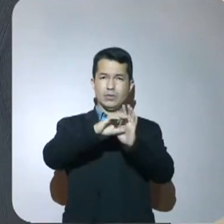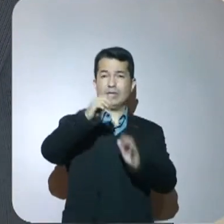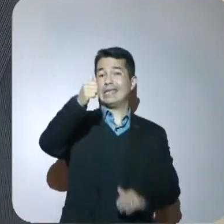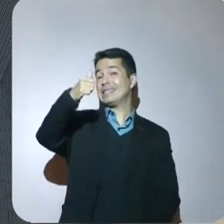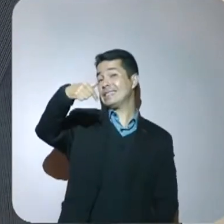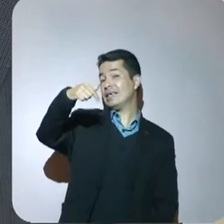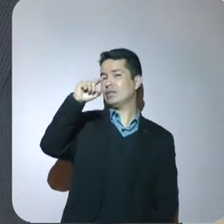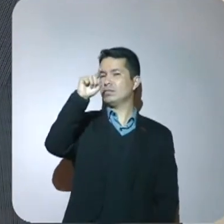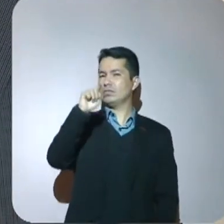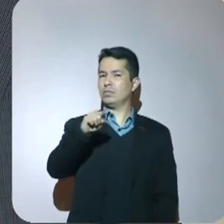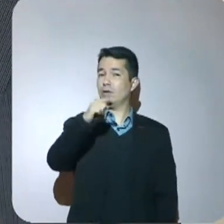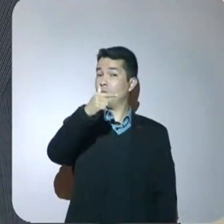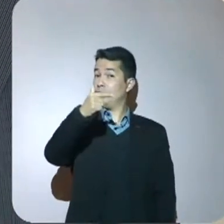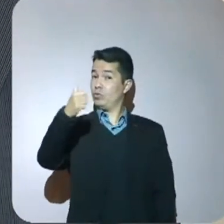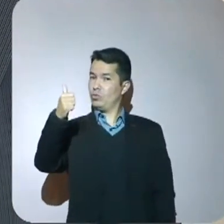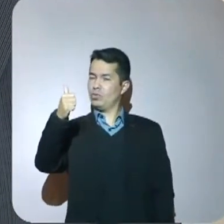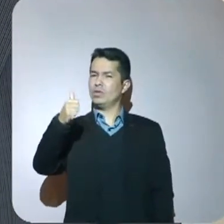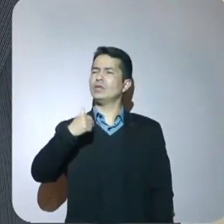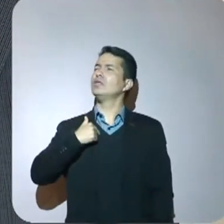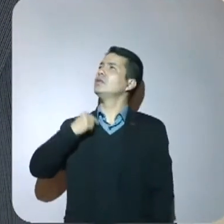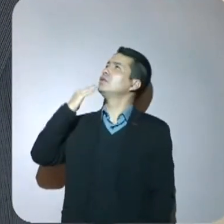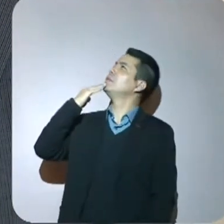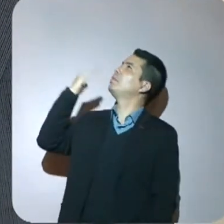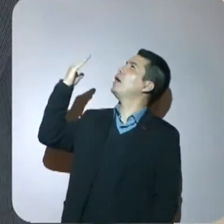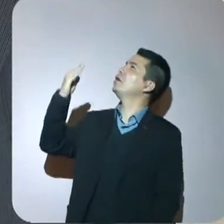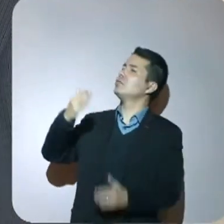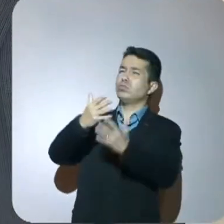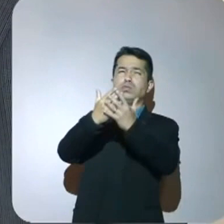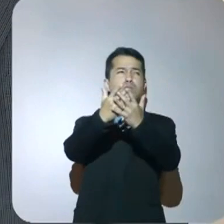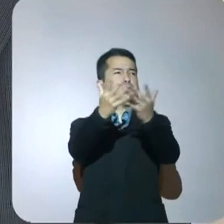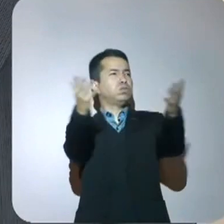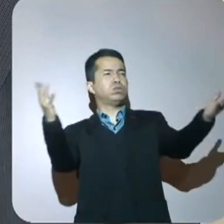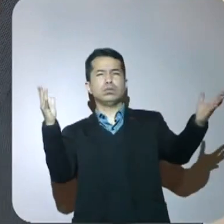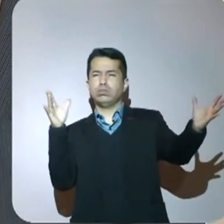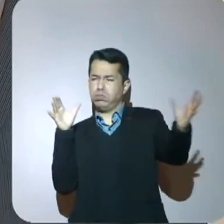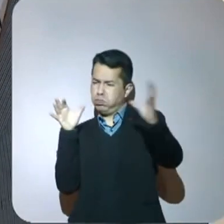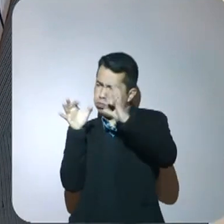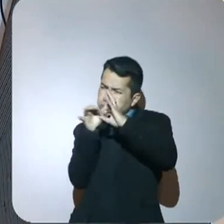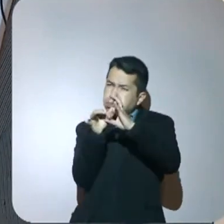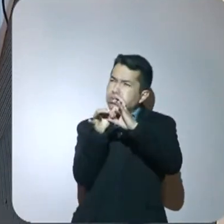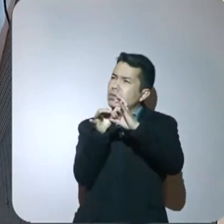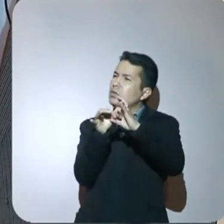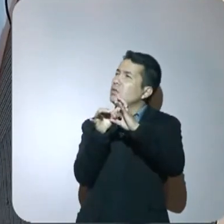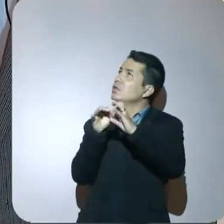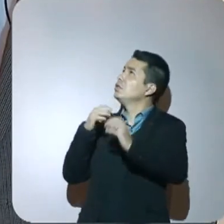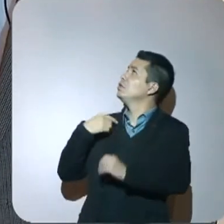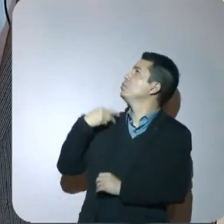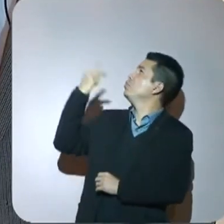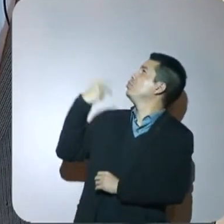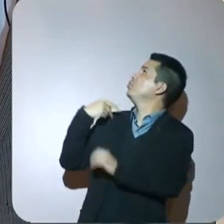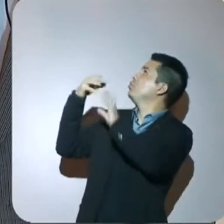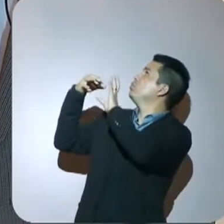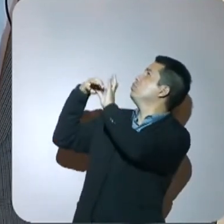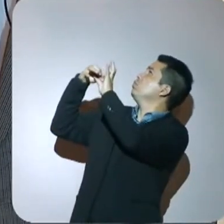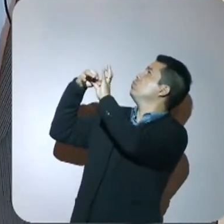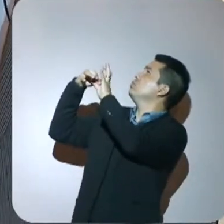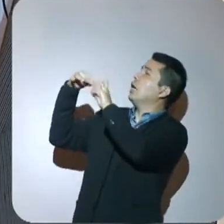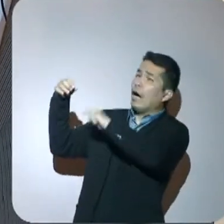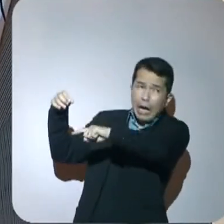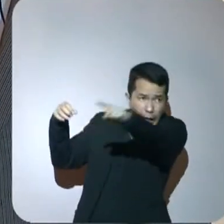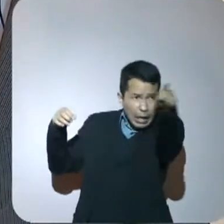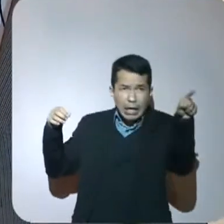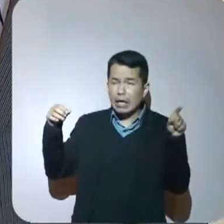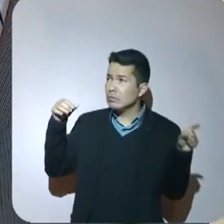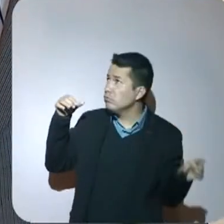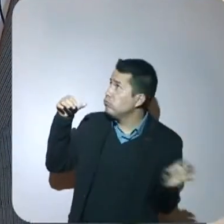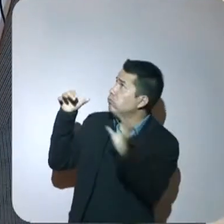como tu, meu Pai, estás unido comigo e eu estou unido contigo, que todos os que crerem também estejam unidos a nós,